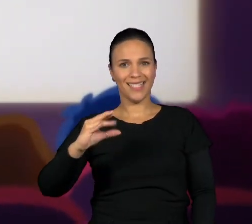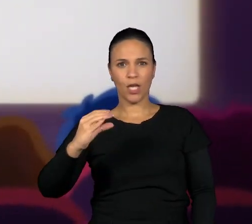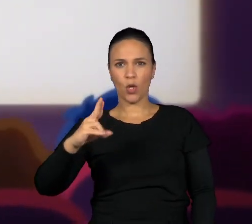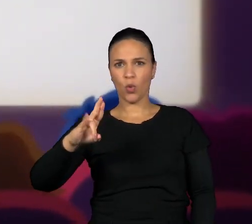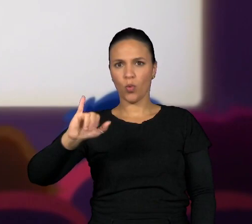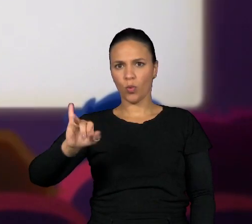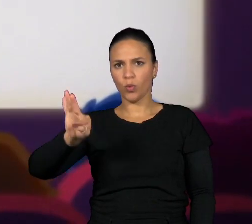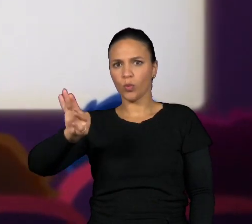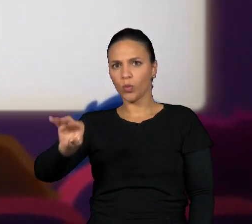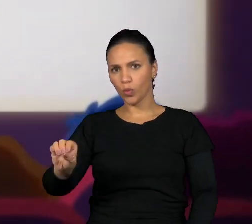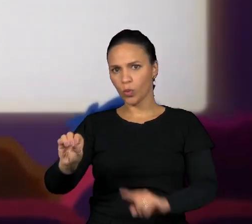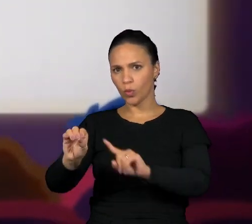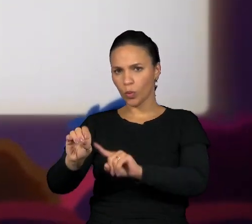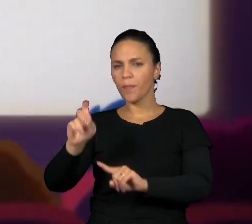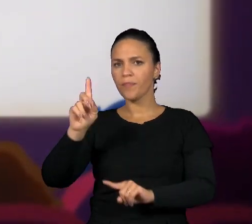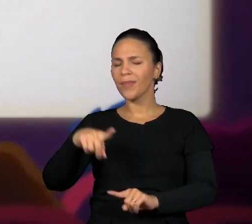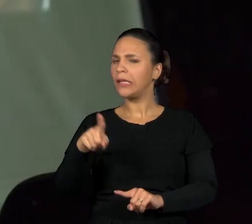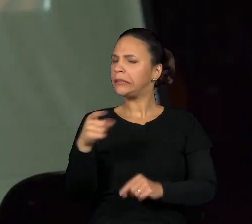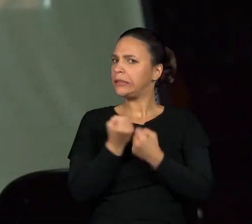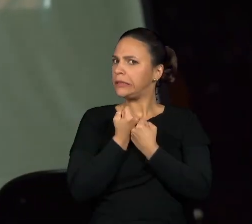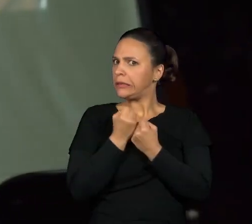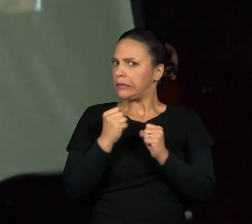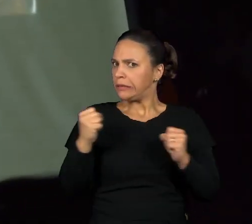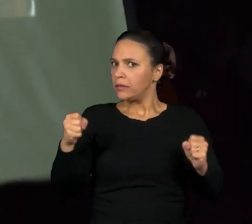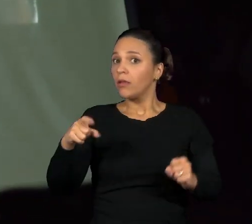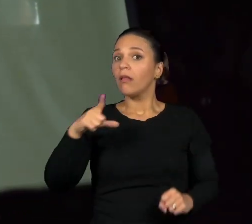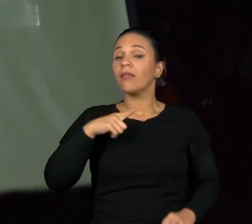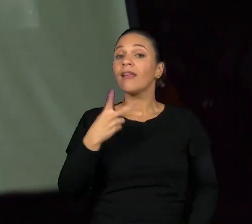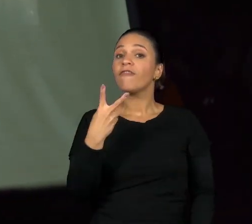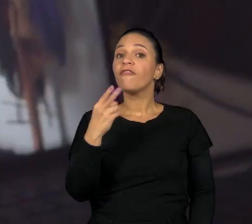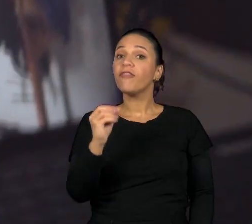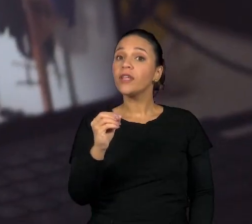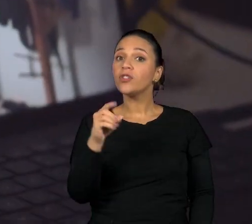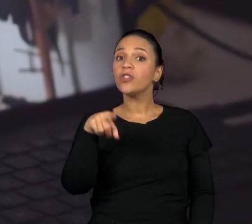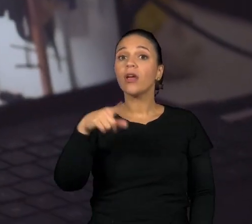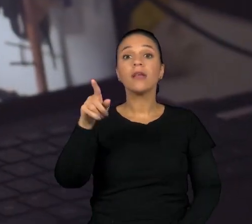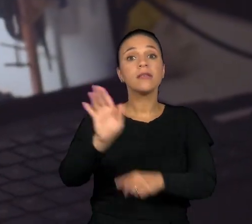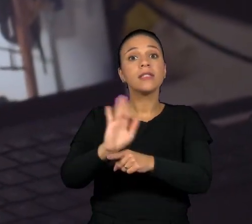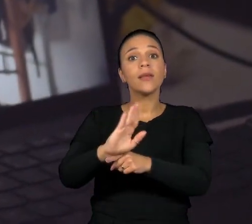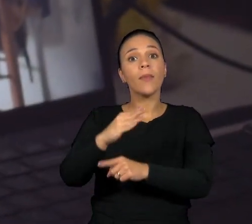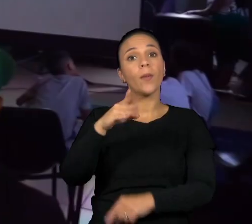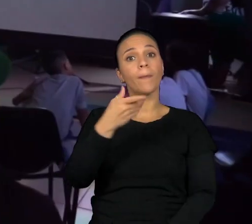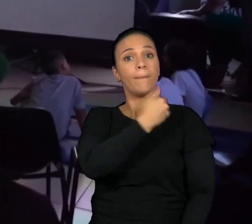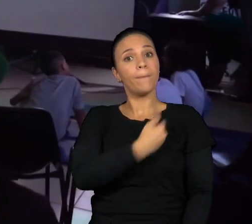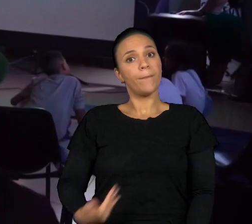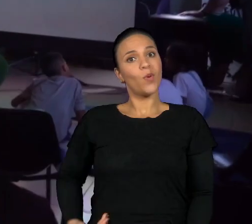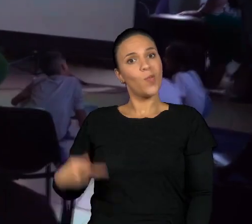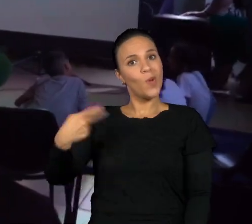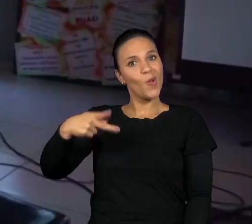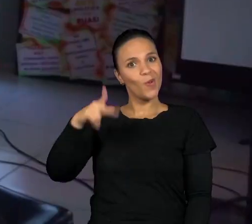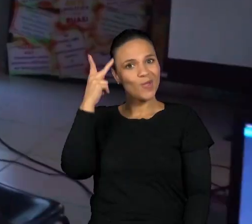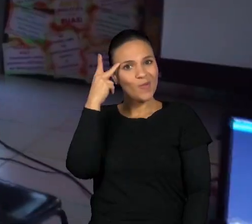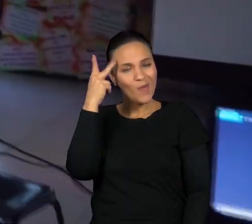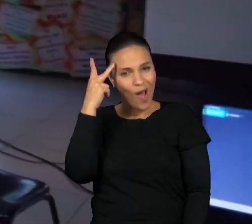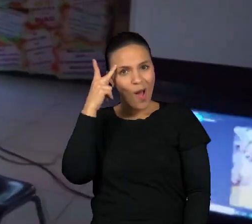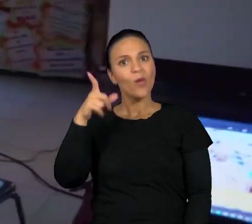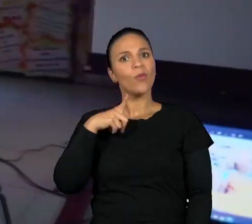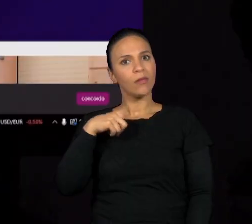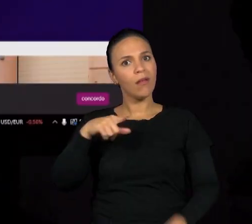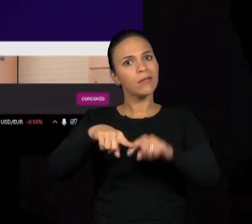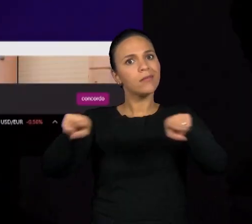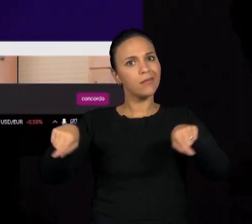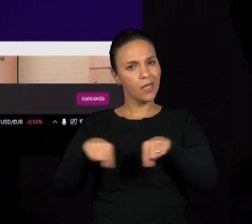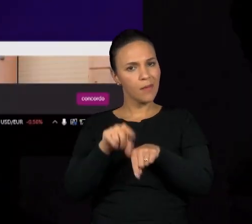um projeto gigantesco, são 20 salas de cinema públicas que a gente tem aqui na cidade de São Paulo. Nós temos a